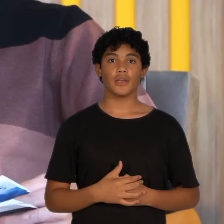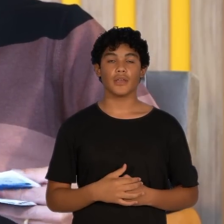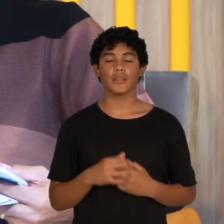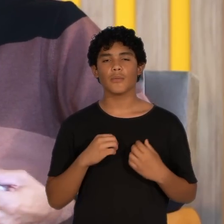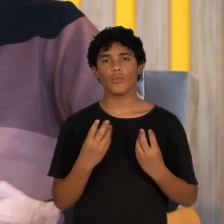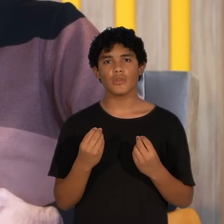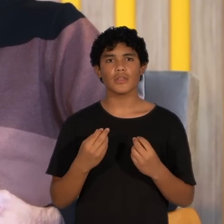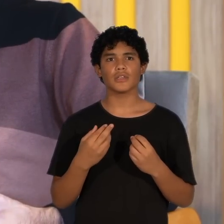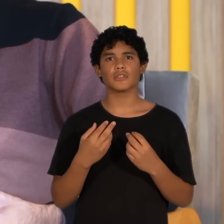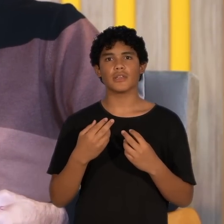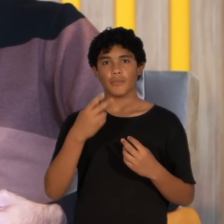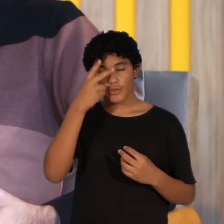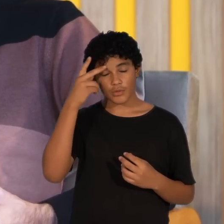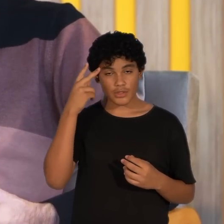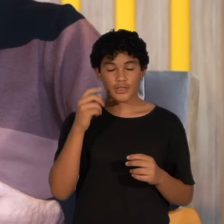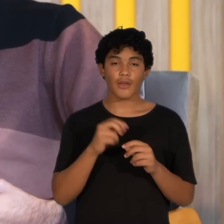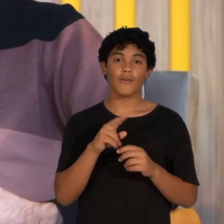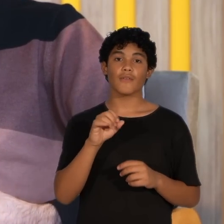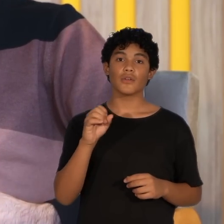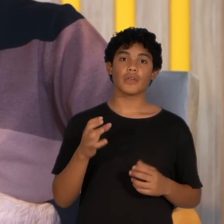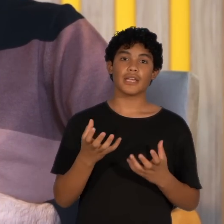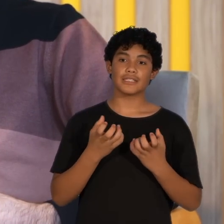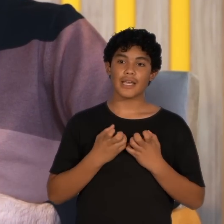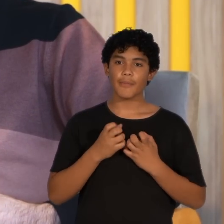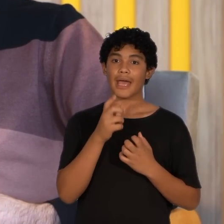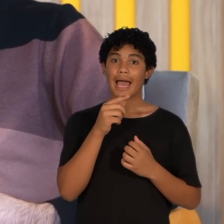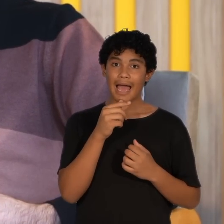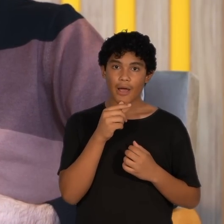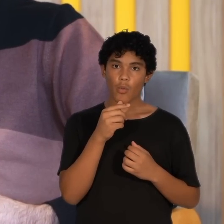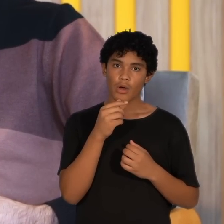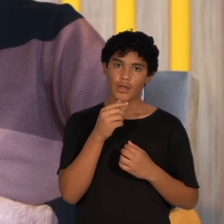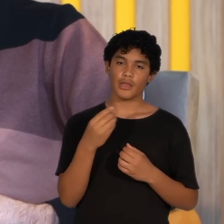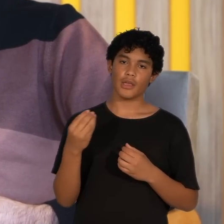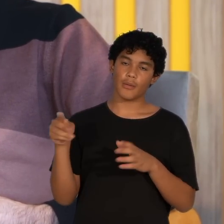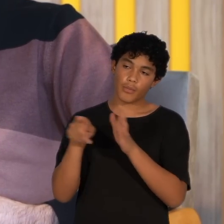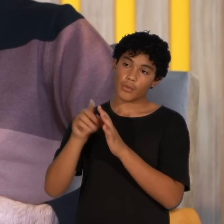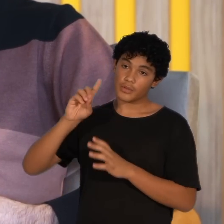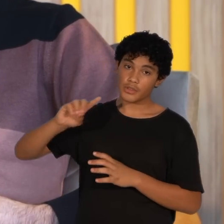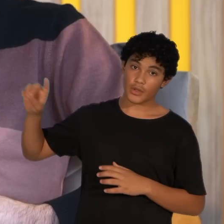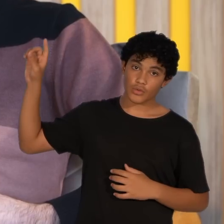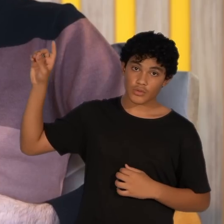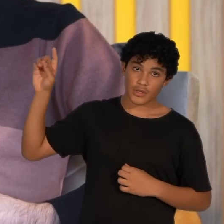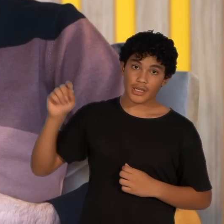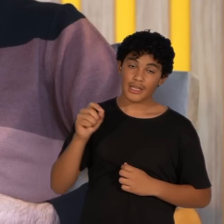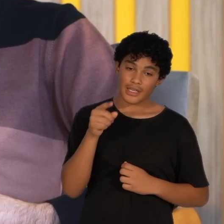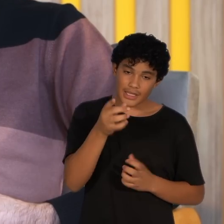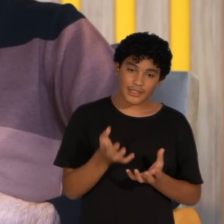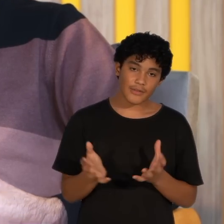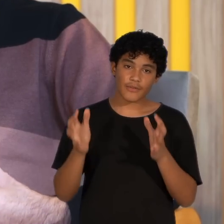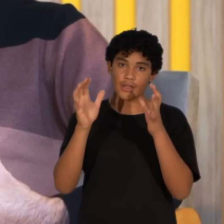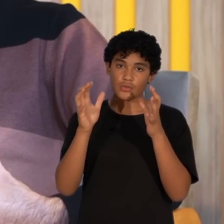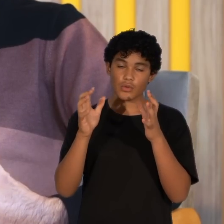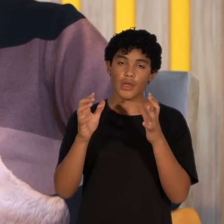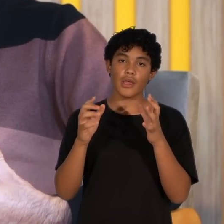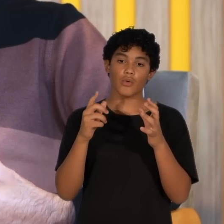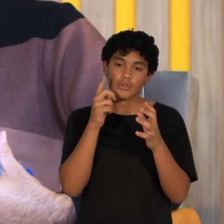ser o vaso que está recebendo a água viva na sua vida, água viva que vem direto de Cristo, e que esse